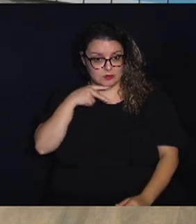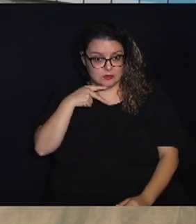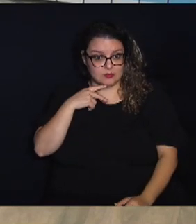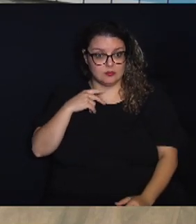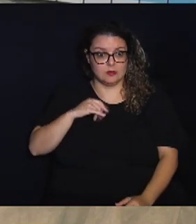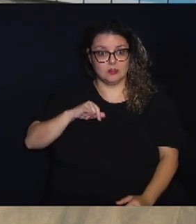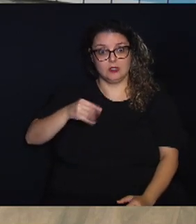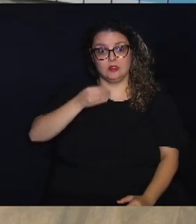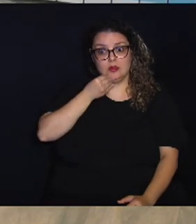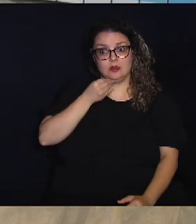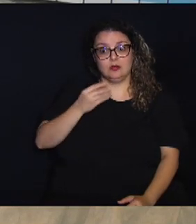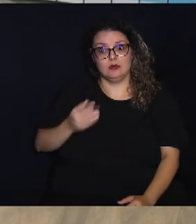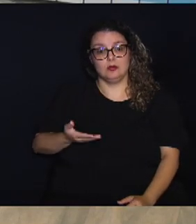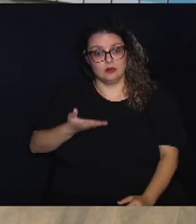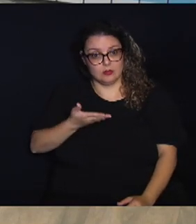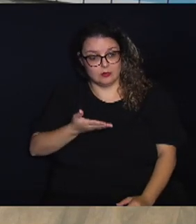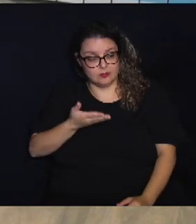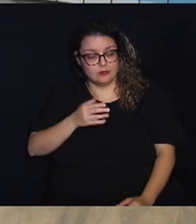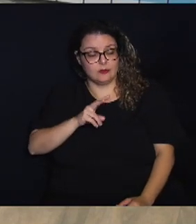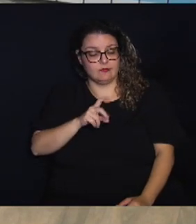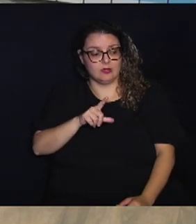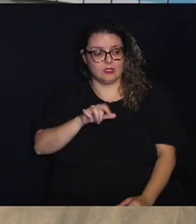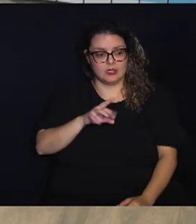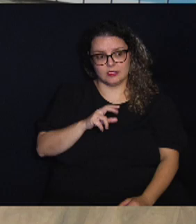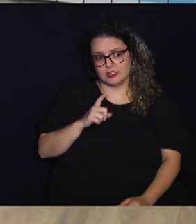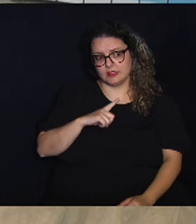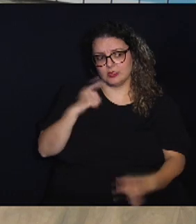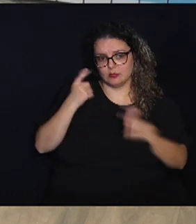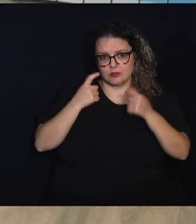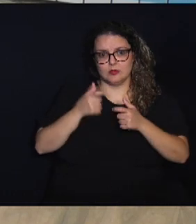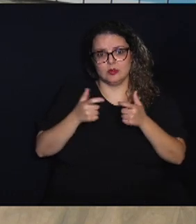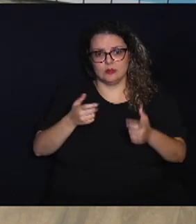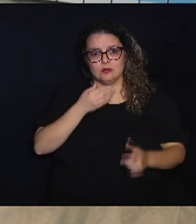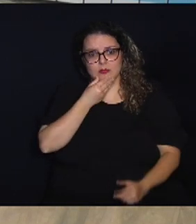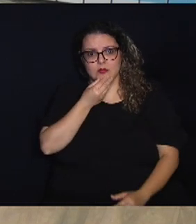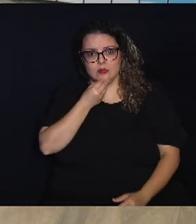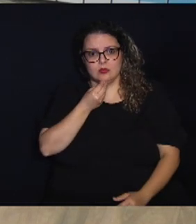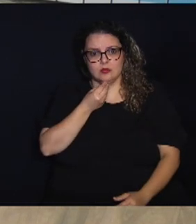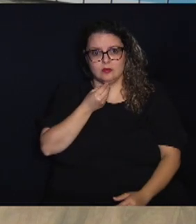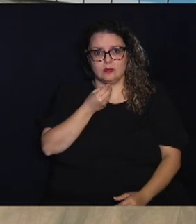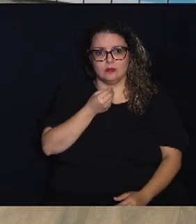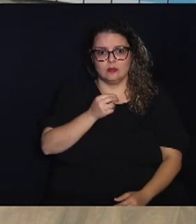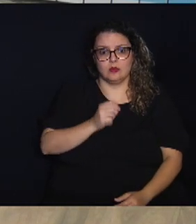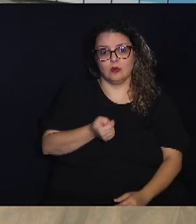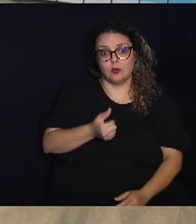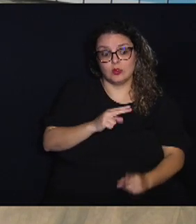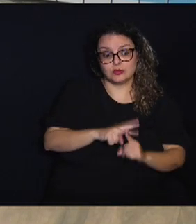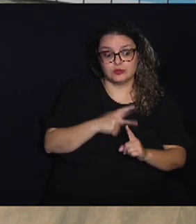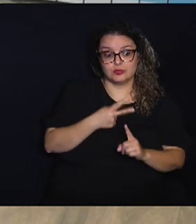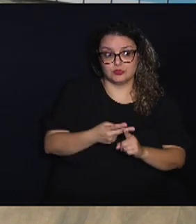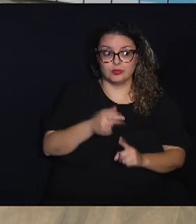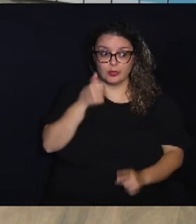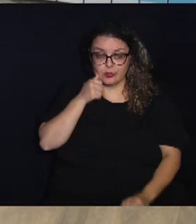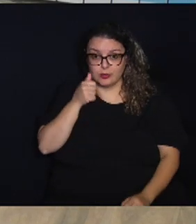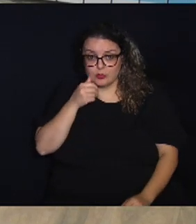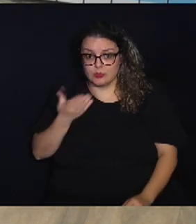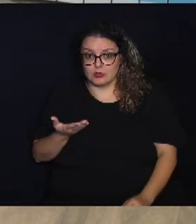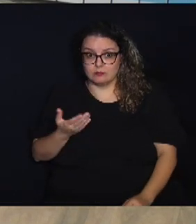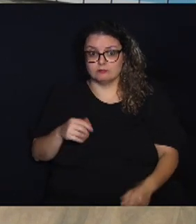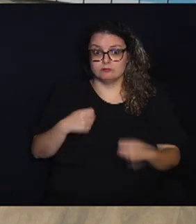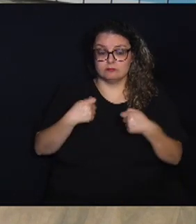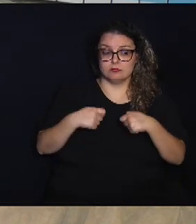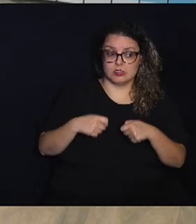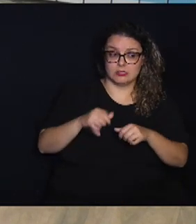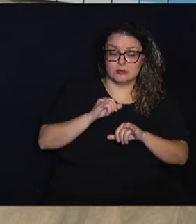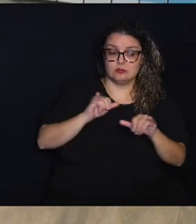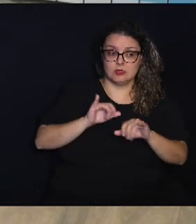com você, Valéria. Primeiro, existe uma preocupação maior com os homens, quase o dobro de casos das mulheres. Precisa ter uma